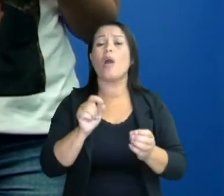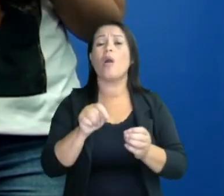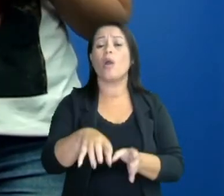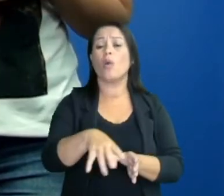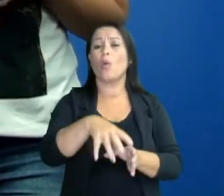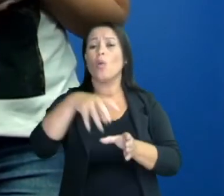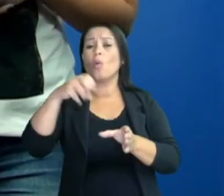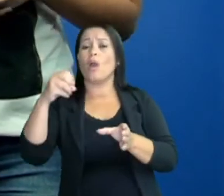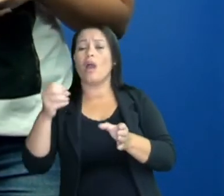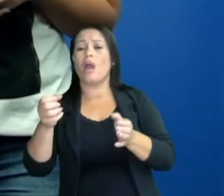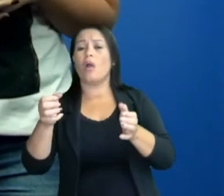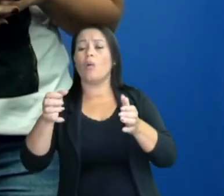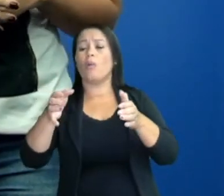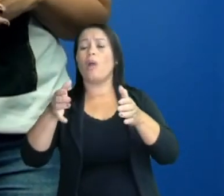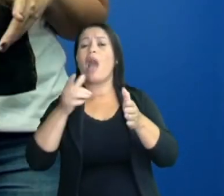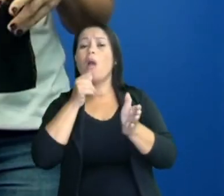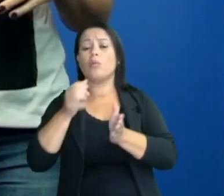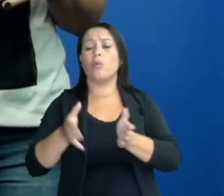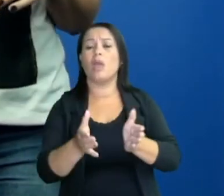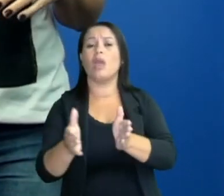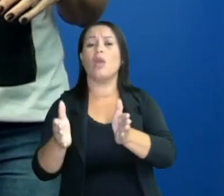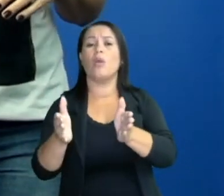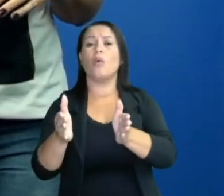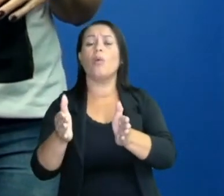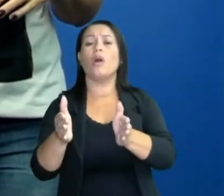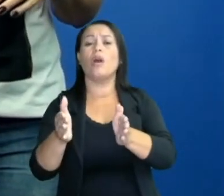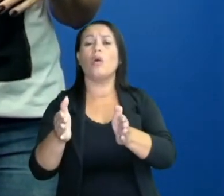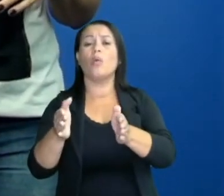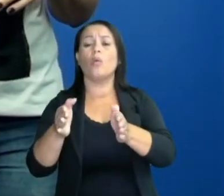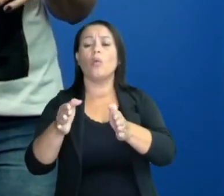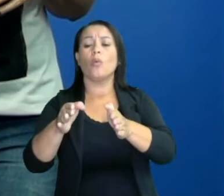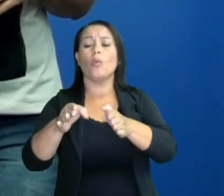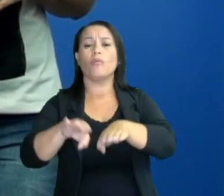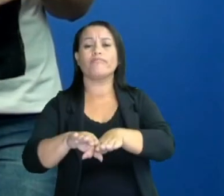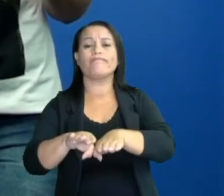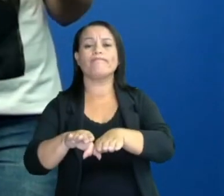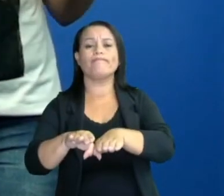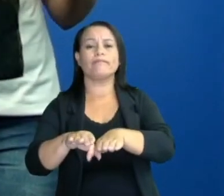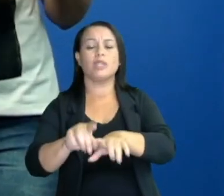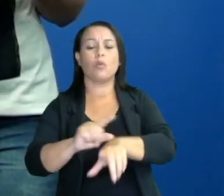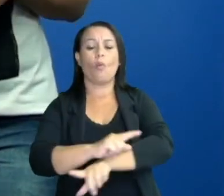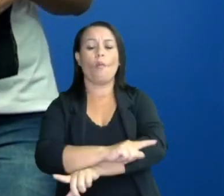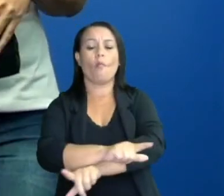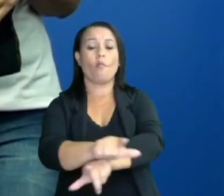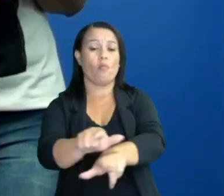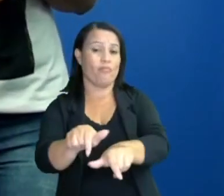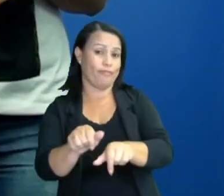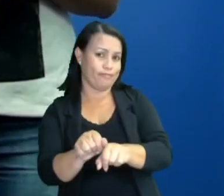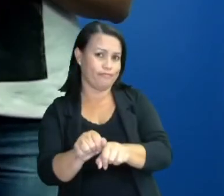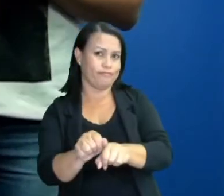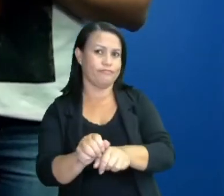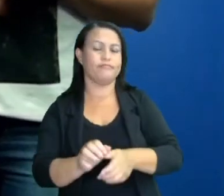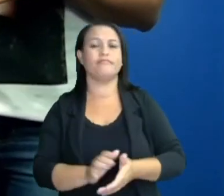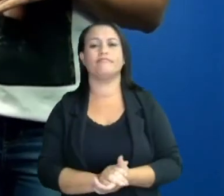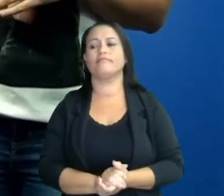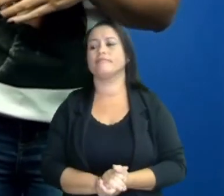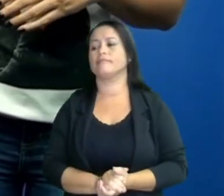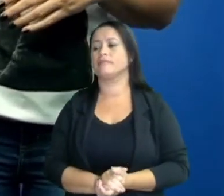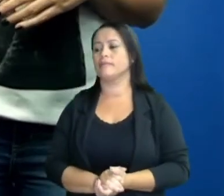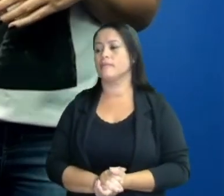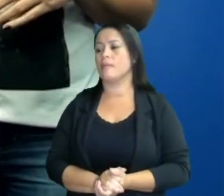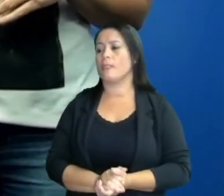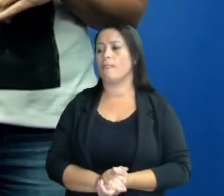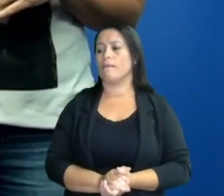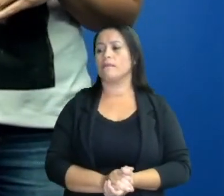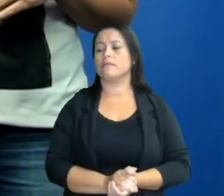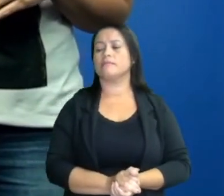o que acaba fazendo o que muitos Rios não deixem de existir né acaba sendo assoreados não tá nem